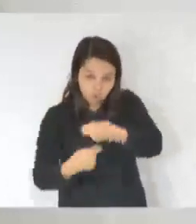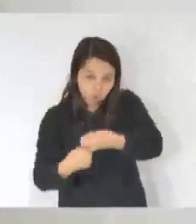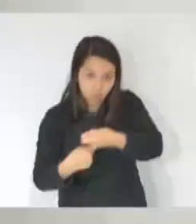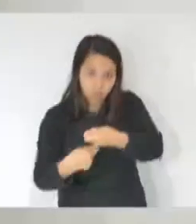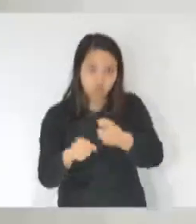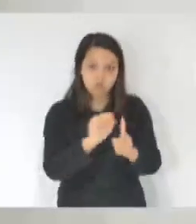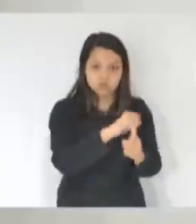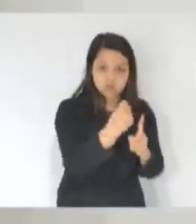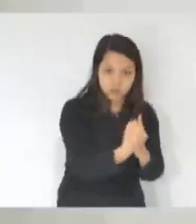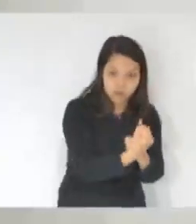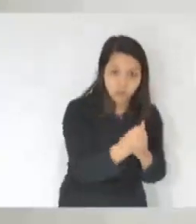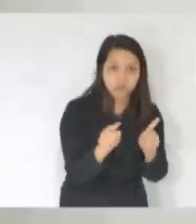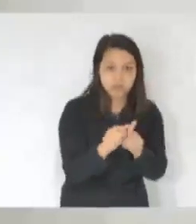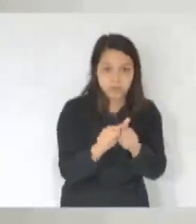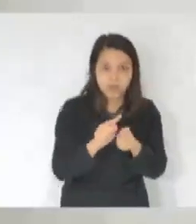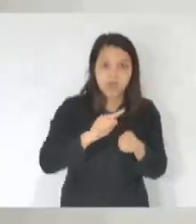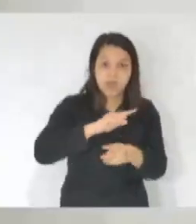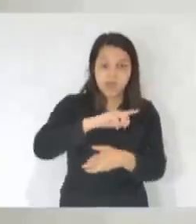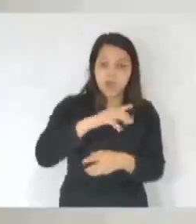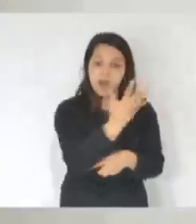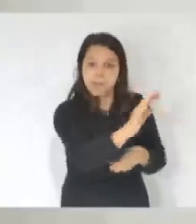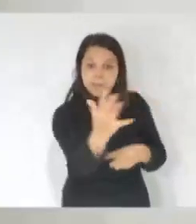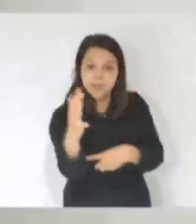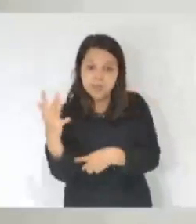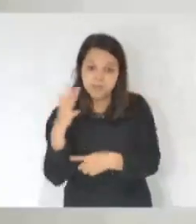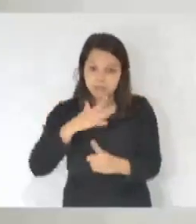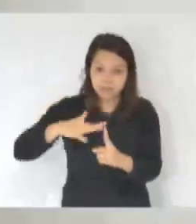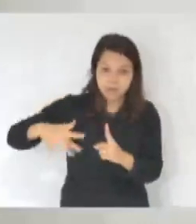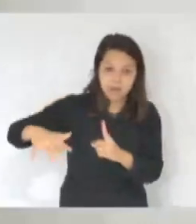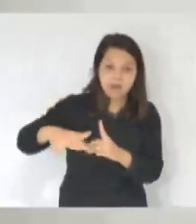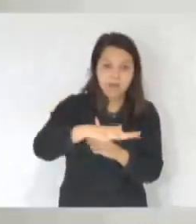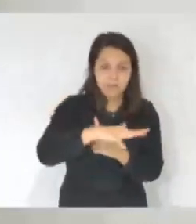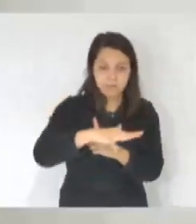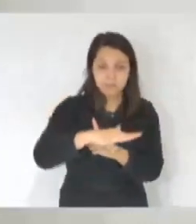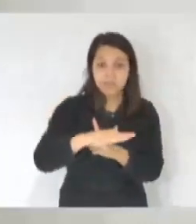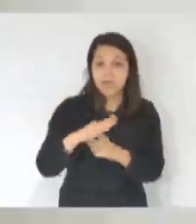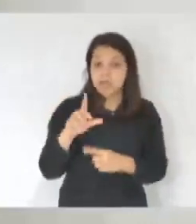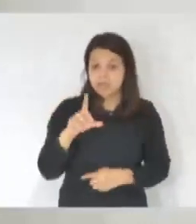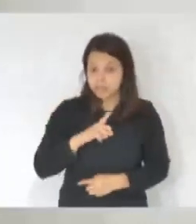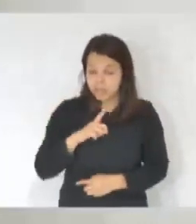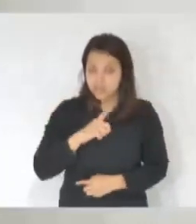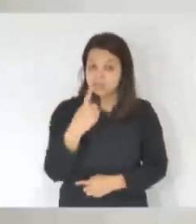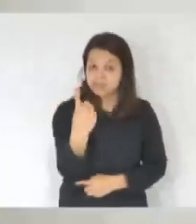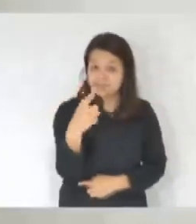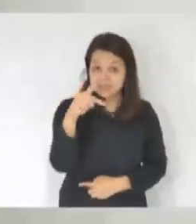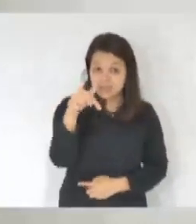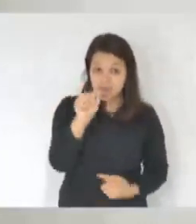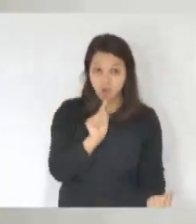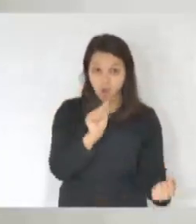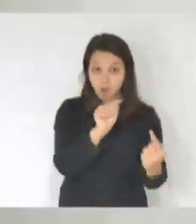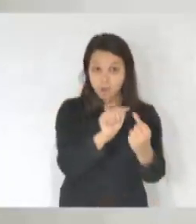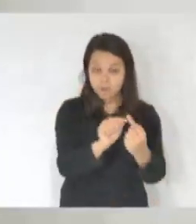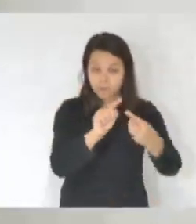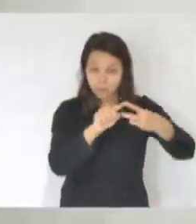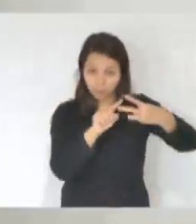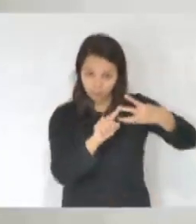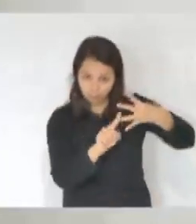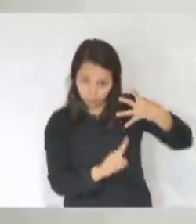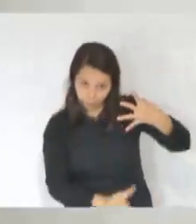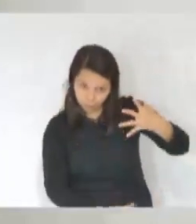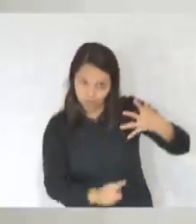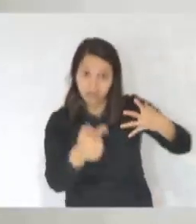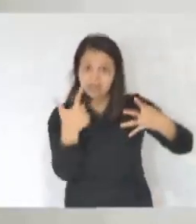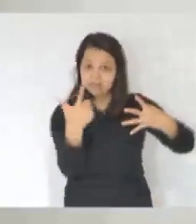bem mais ampliada, onde nós temos 17 objetivos, numa dimensão social, os objetivos aí 1, 2,